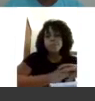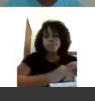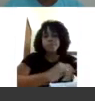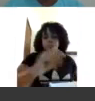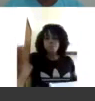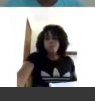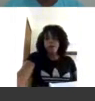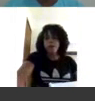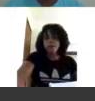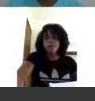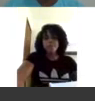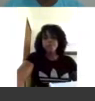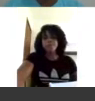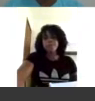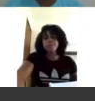favor.